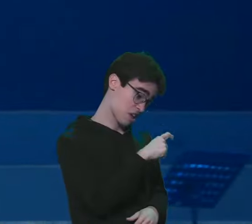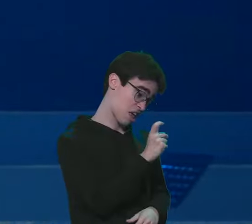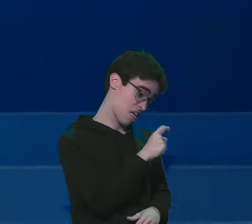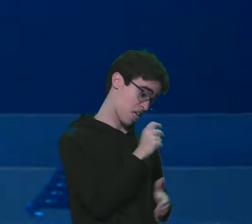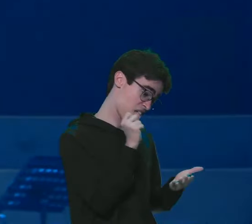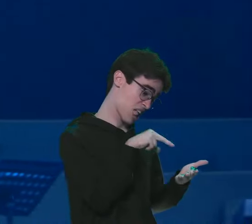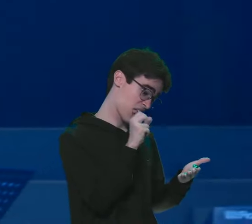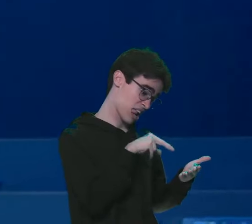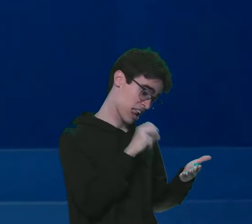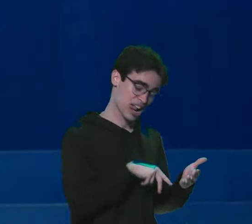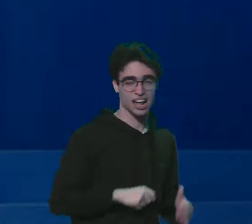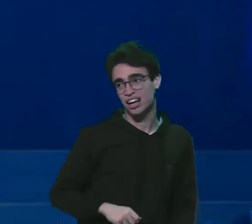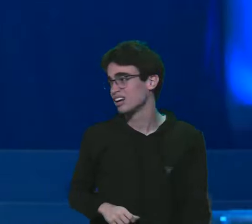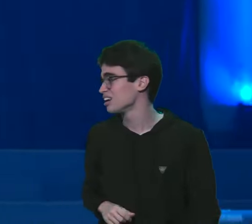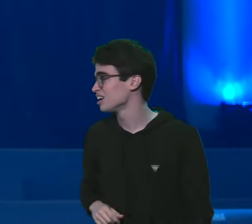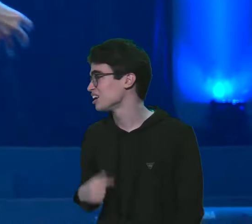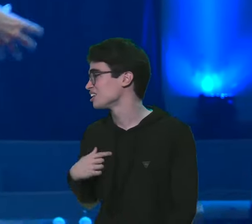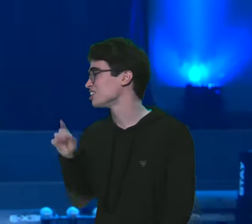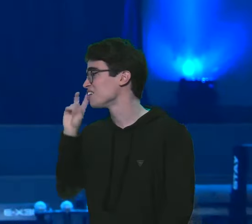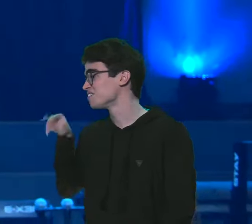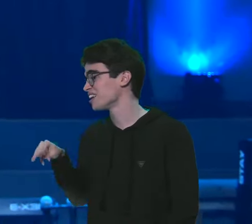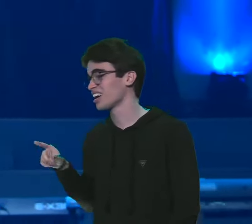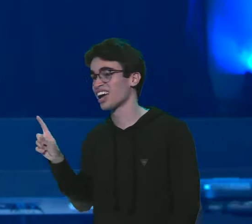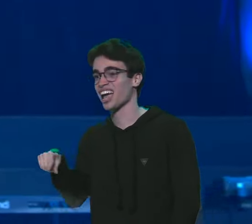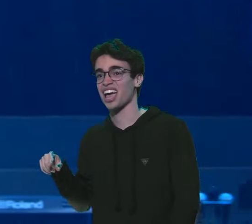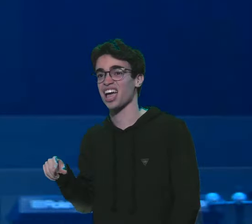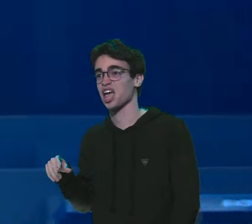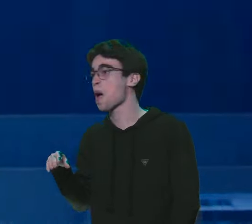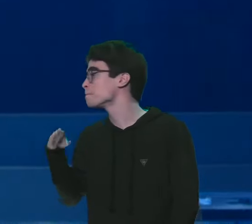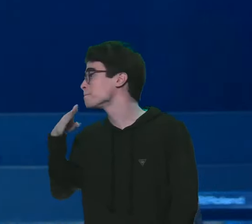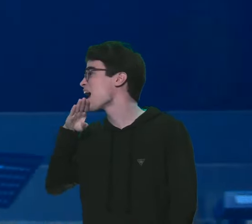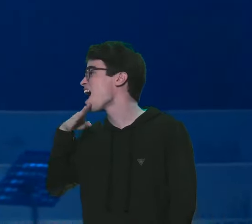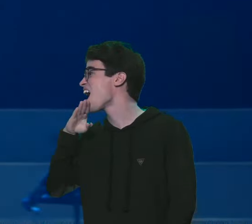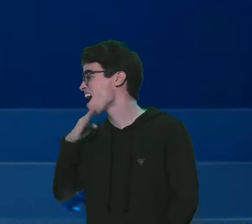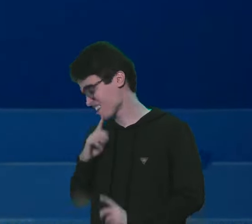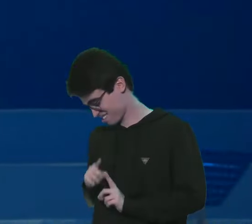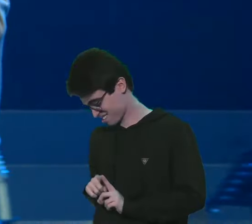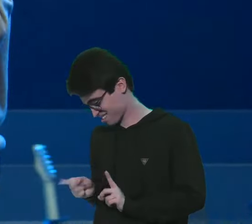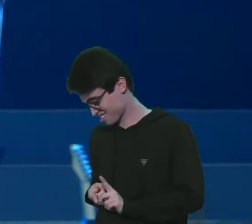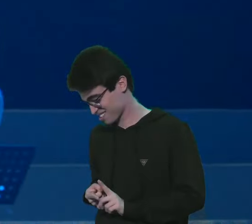pastor. Eu só vejo mangas tendo filhos. Enfim.